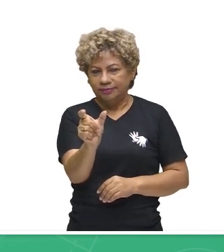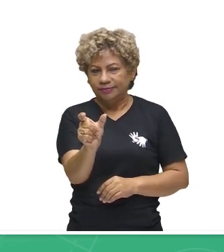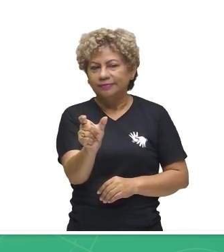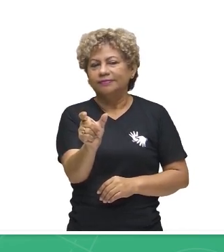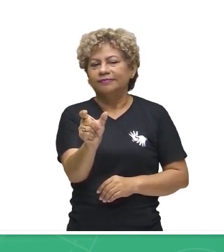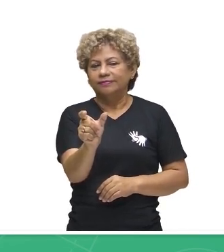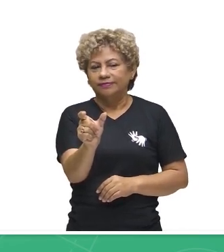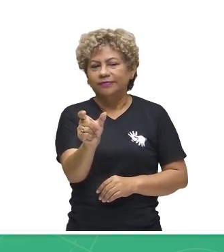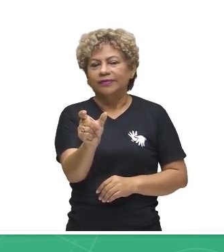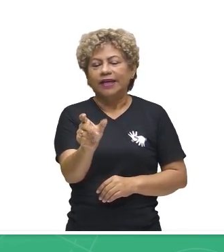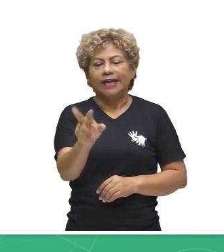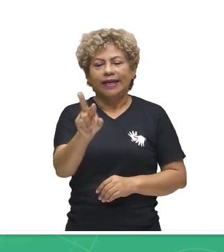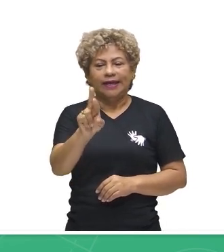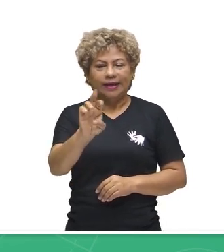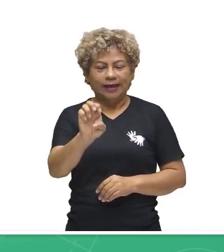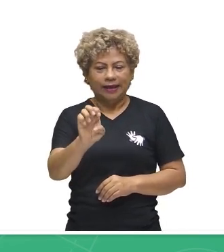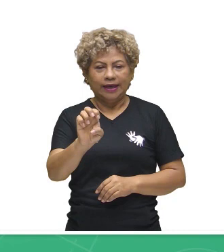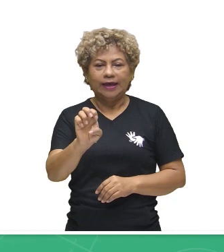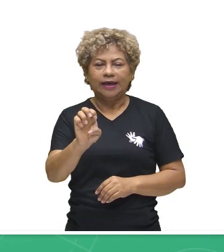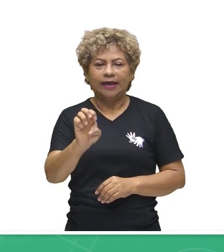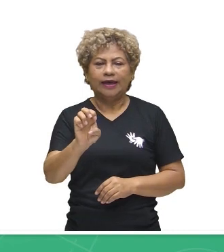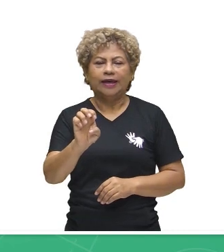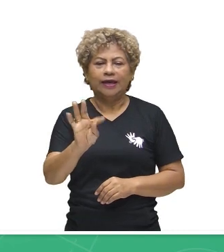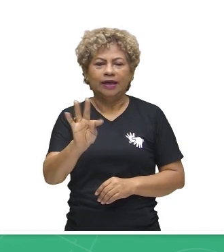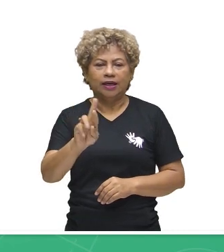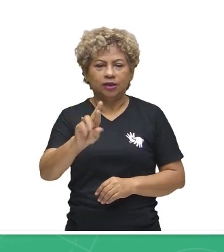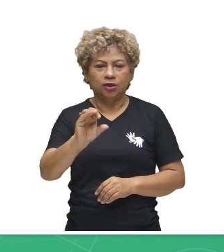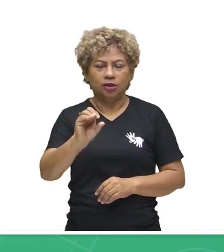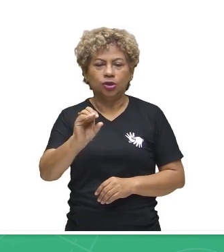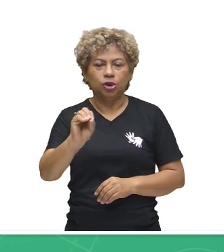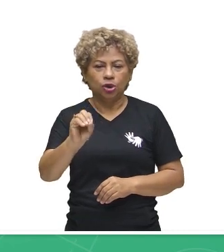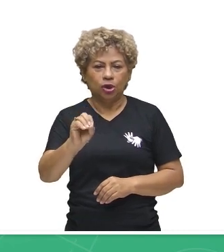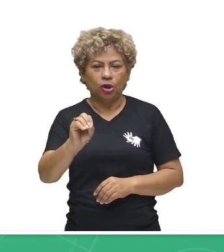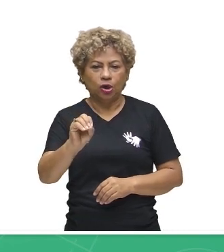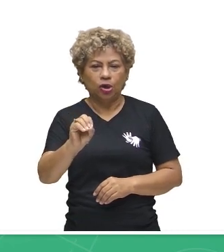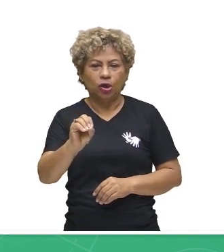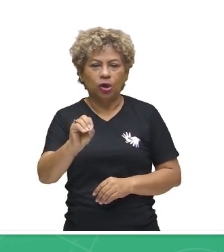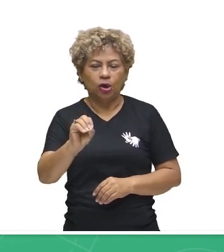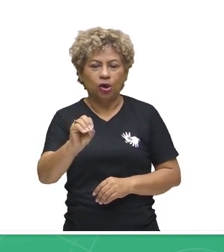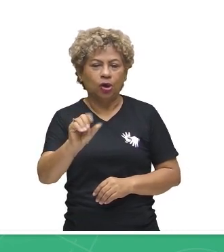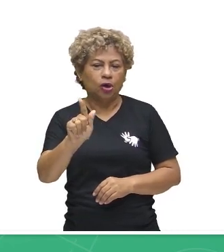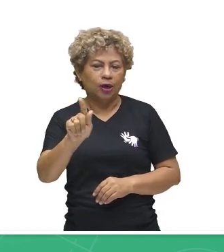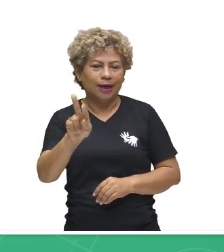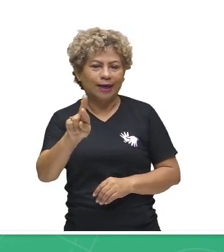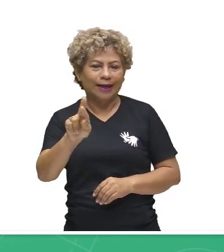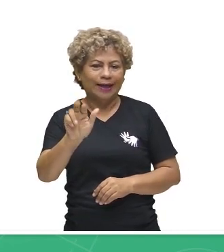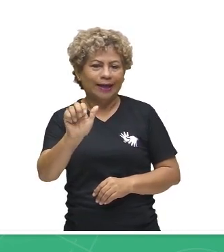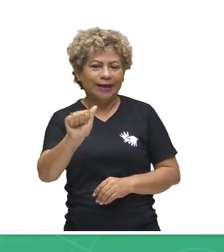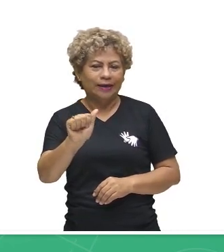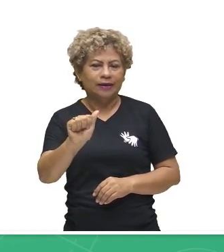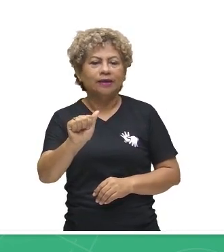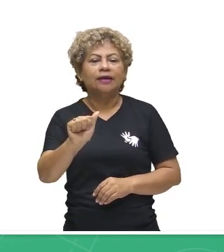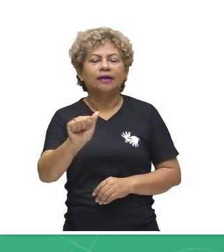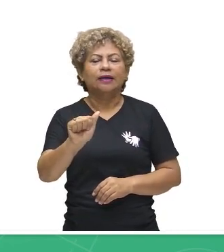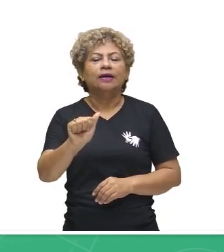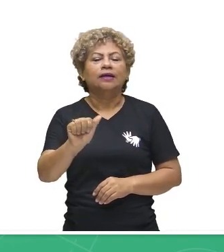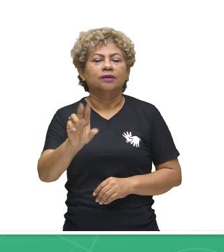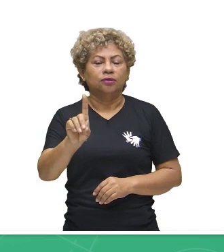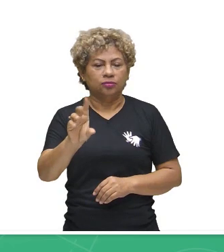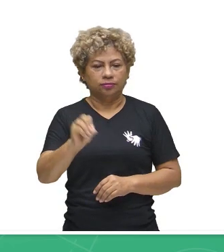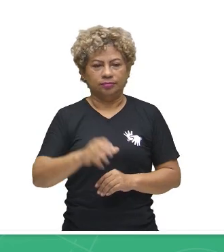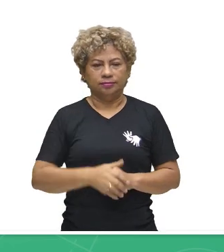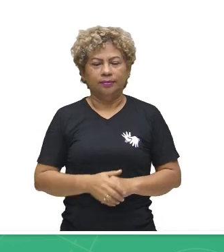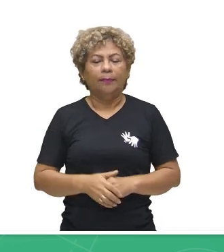vejam, olha aqui, na função decrescente, a velocidade que ela é menor